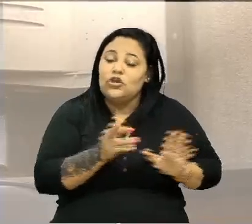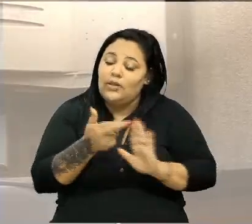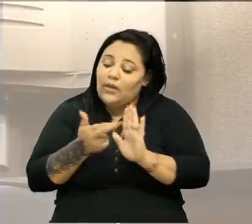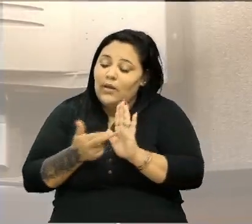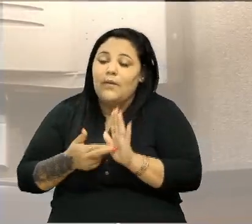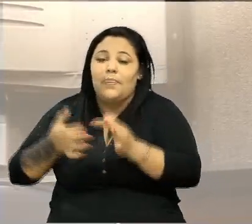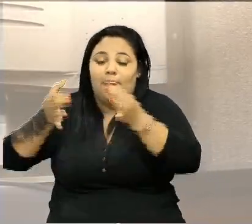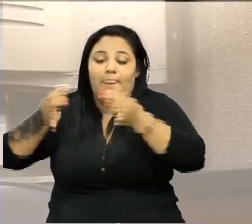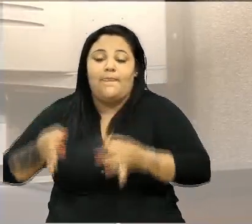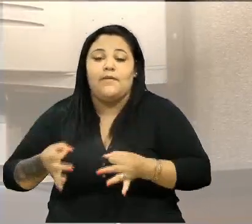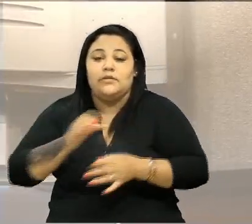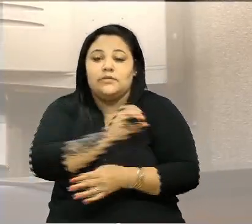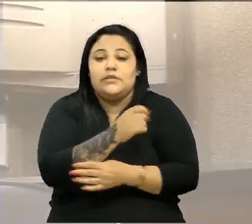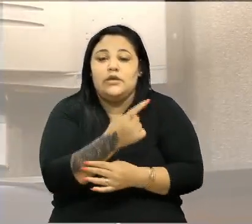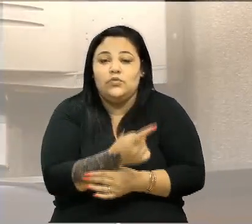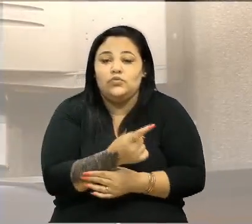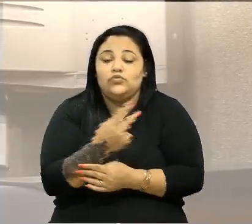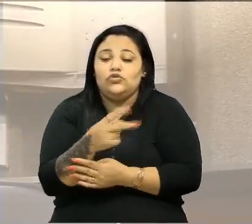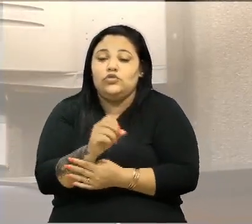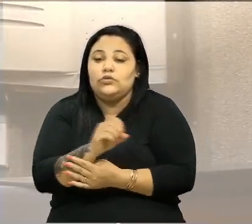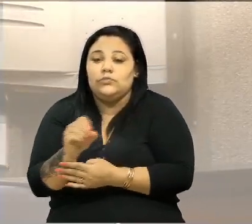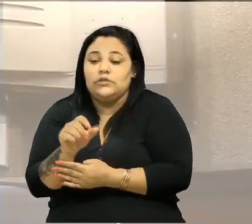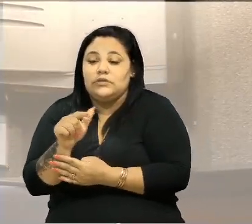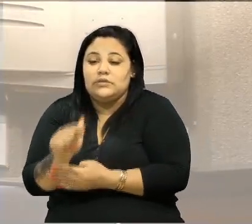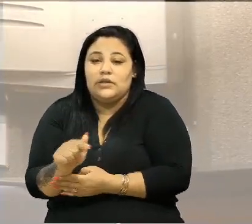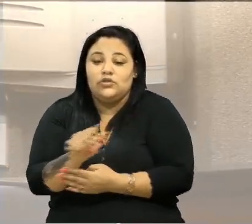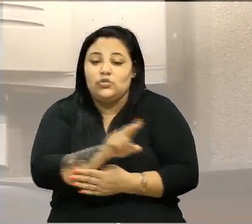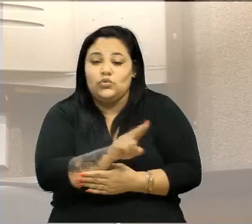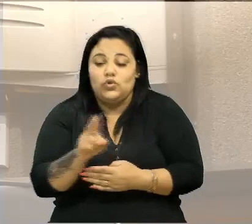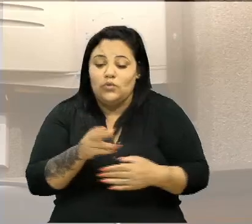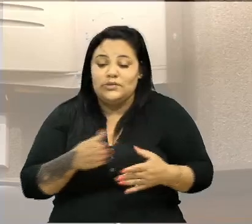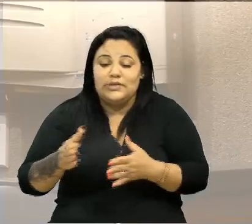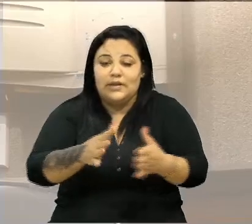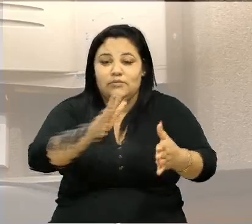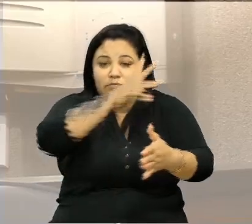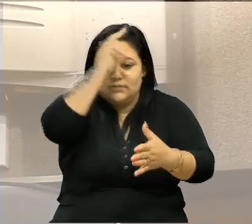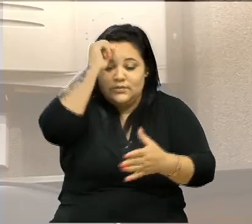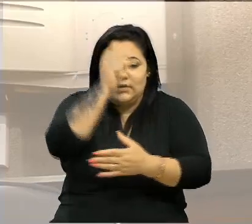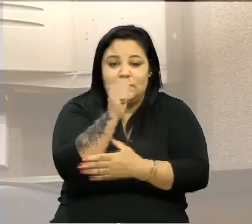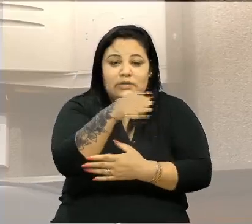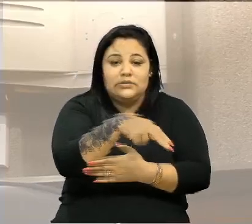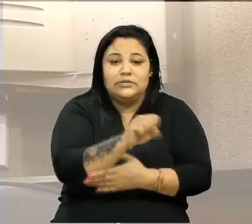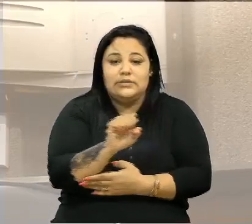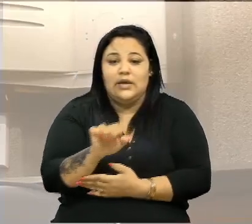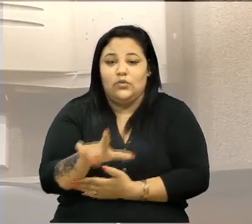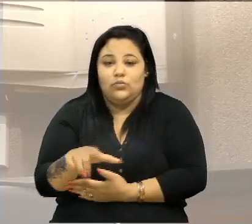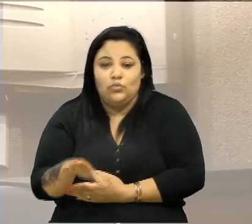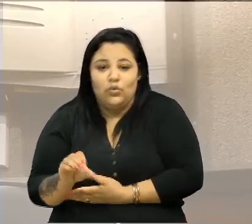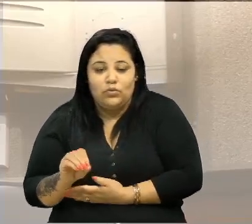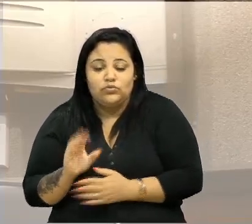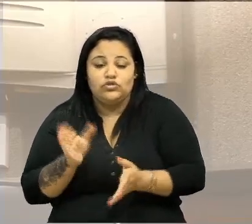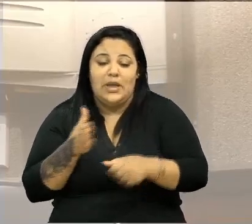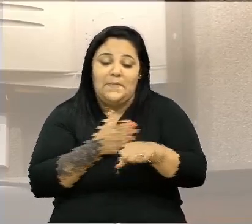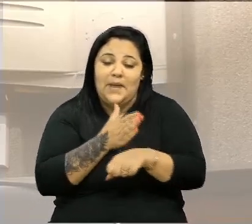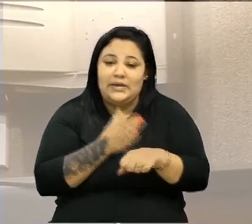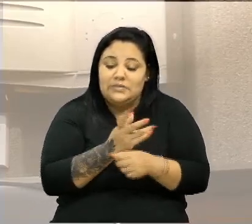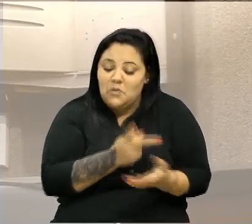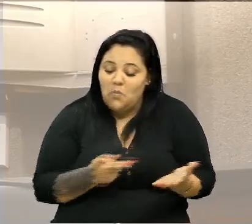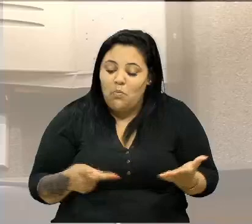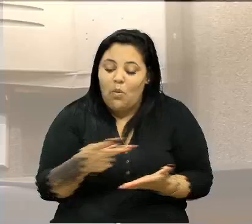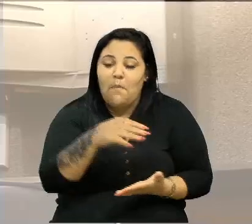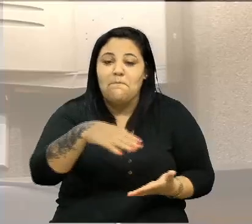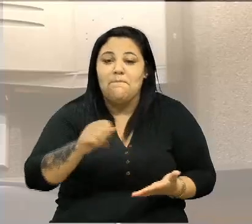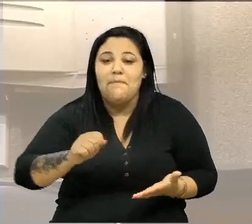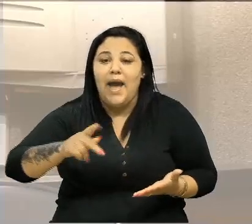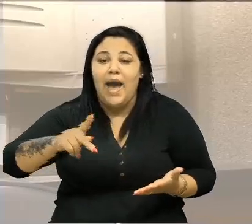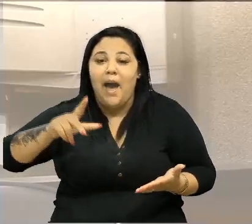Instrução Normativa 01 de 2007, com o nome de Estrada Municipal Anselmo Anesi. Consta na cartografia do município,